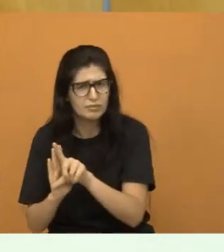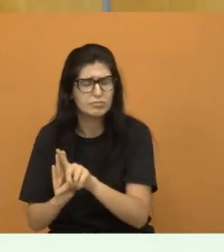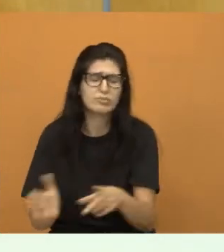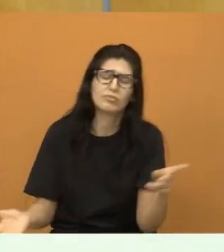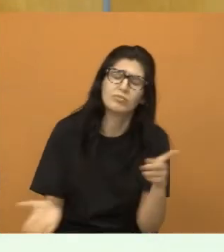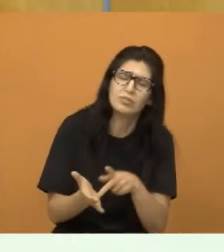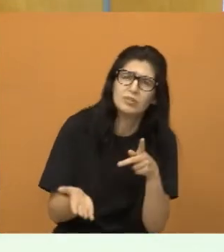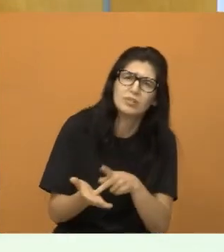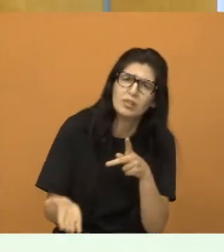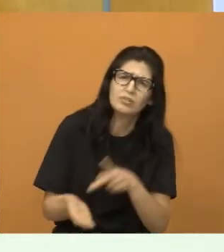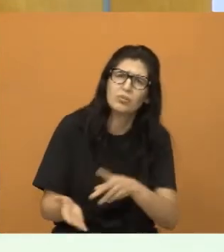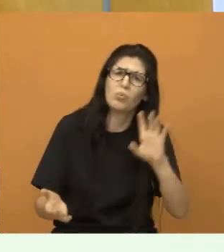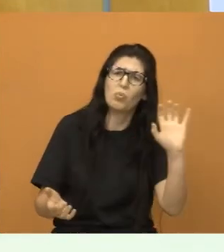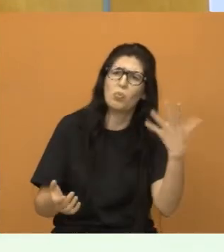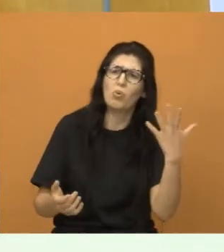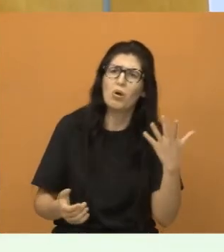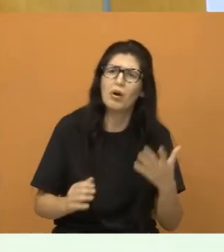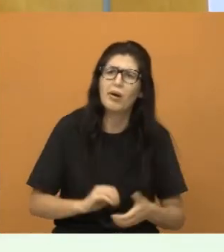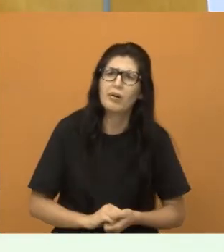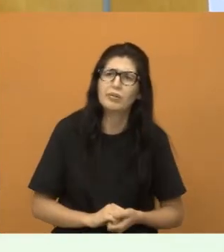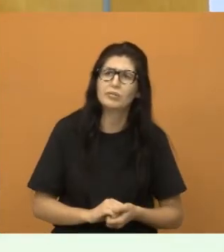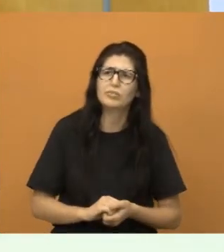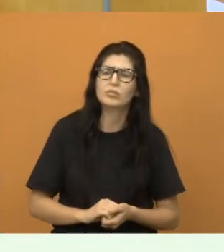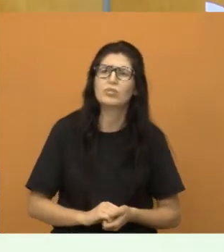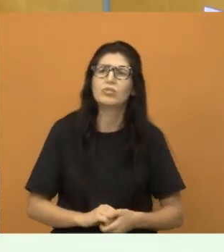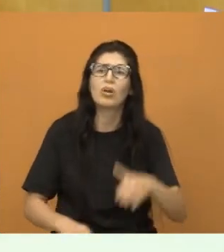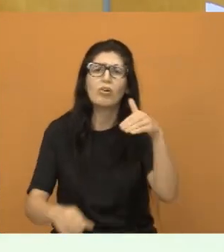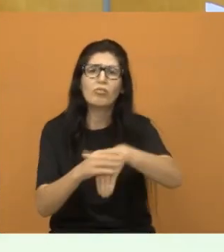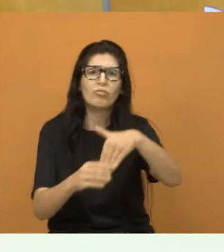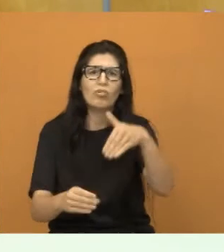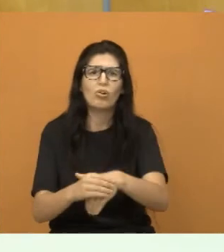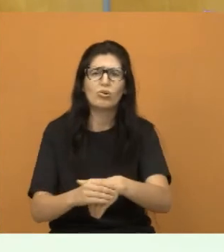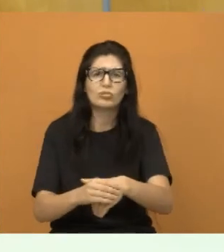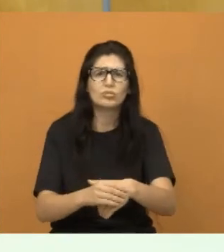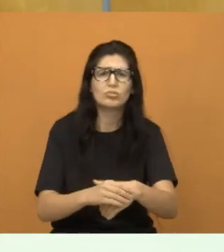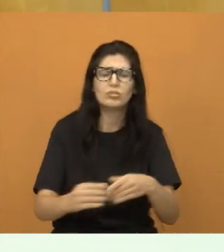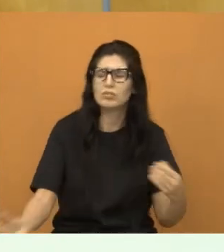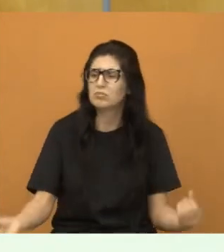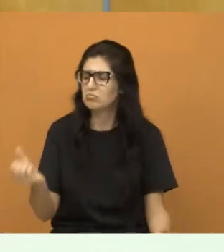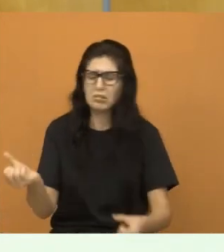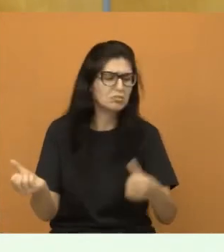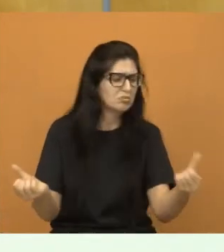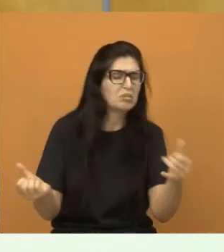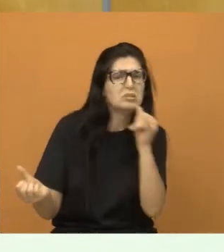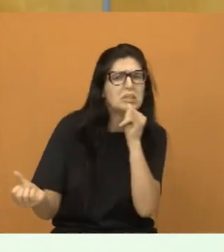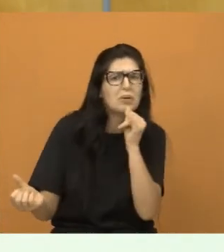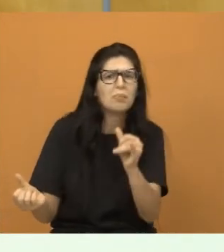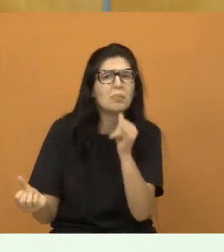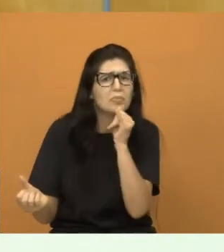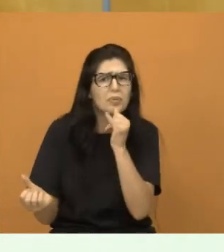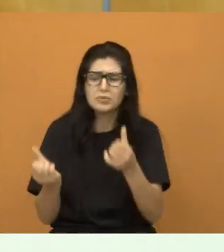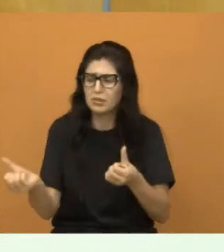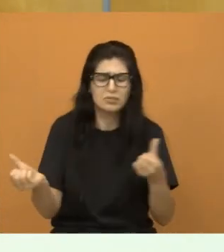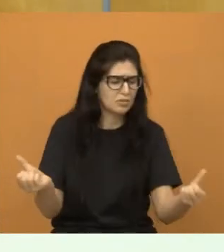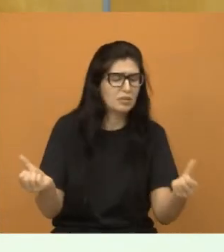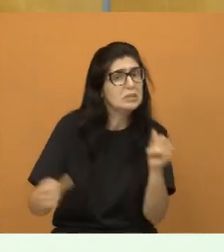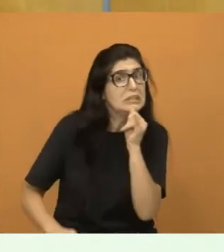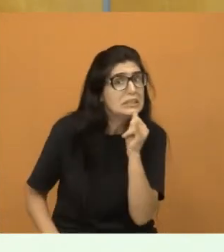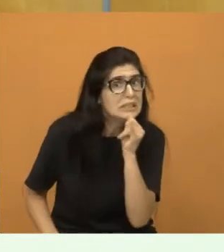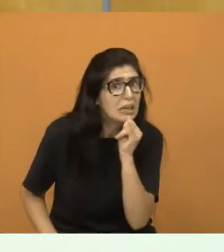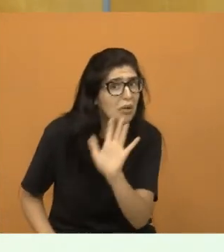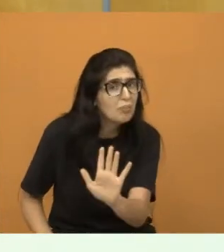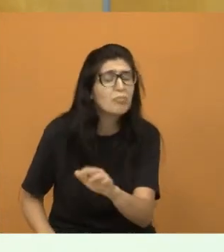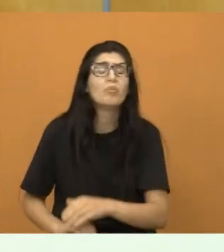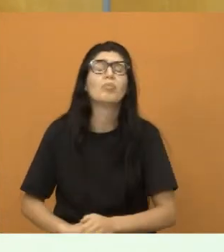regimento, quando há empate na votação, a presidente desempata. Justificando o meu voto, reforçando